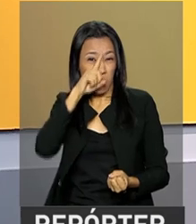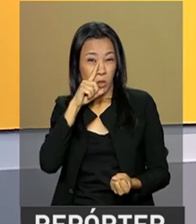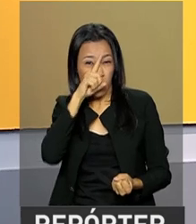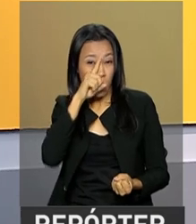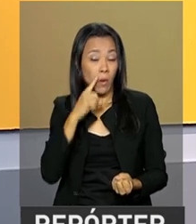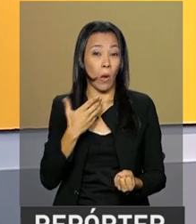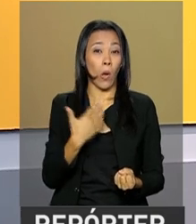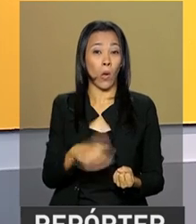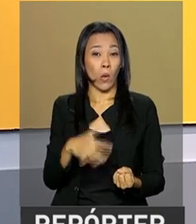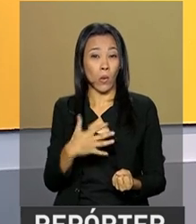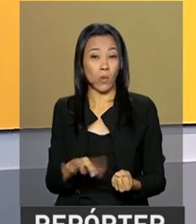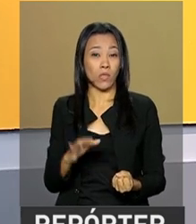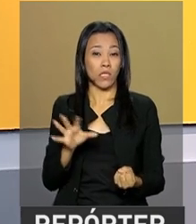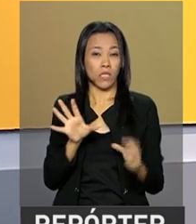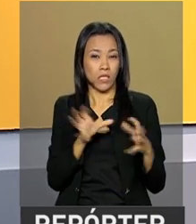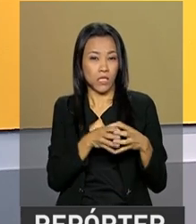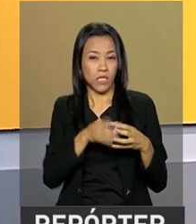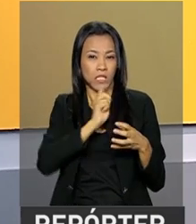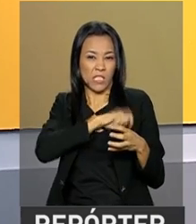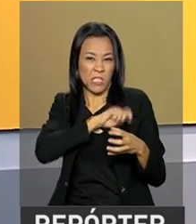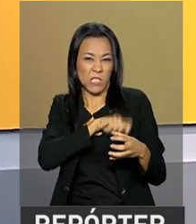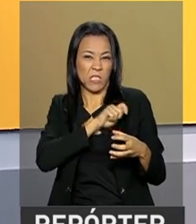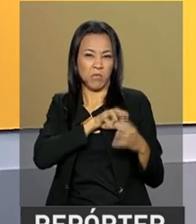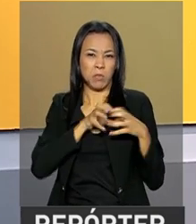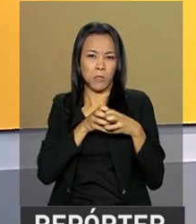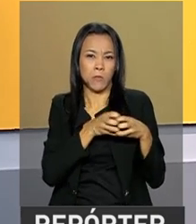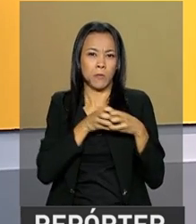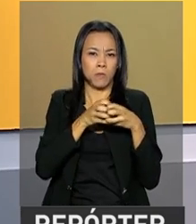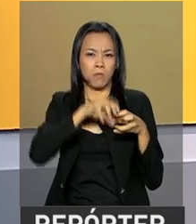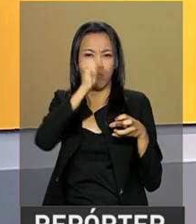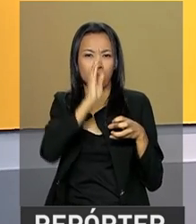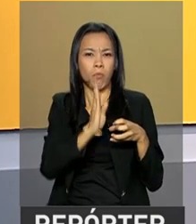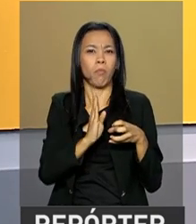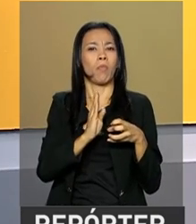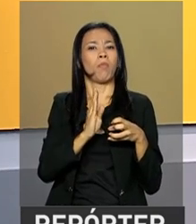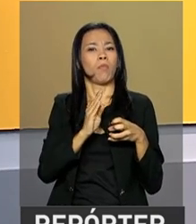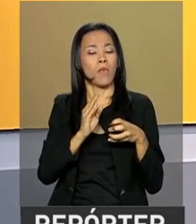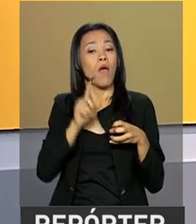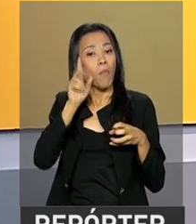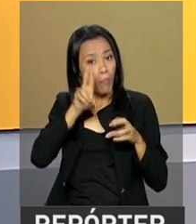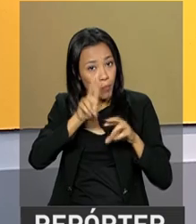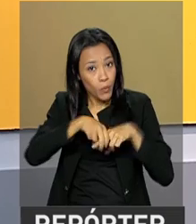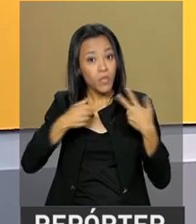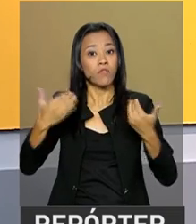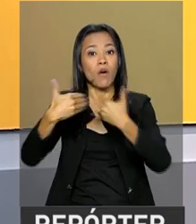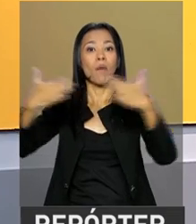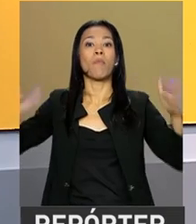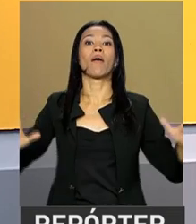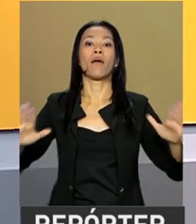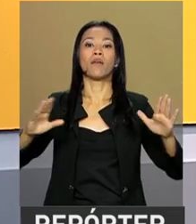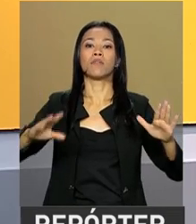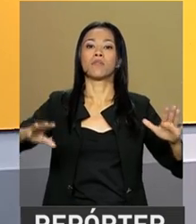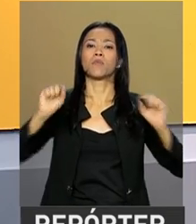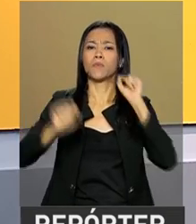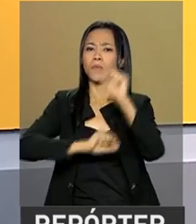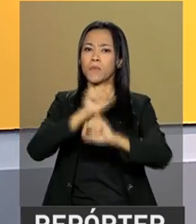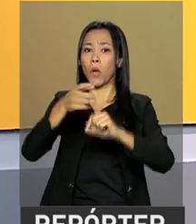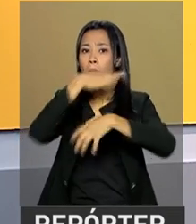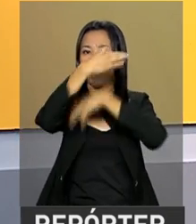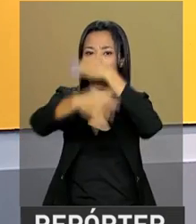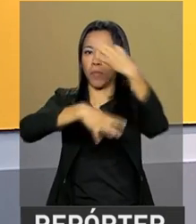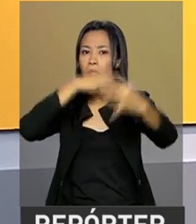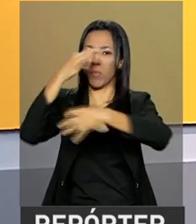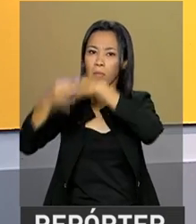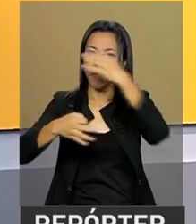nas principais organizações criminosas do país para isso foi aberta uma chamada pública que vai receber